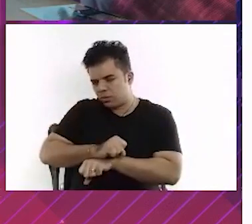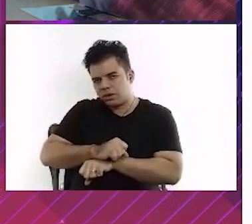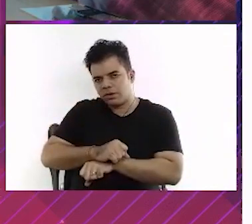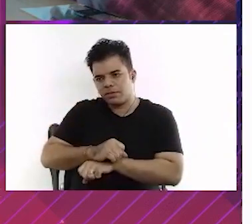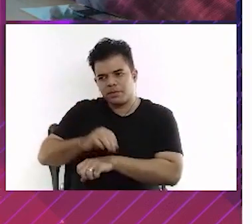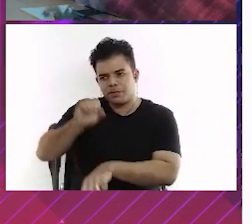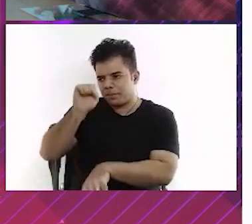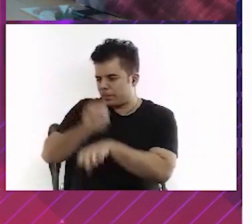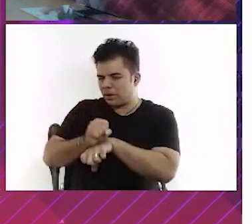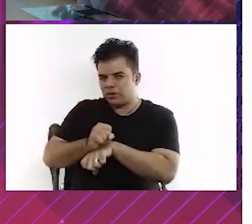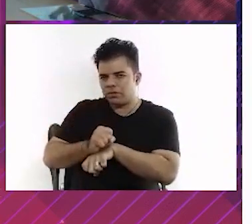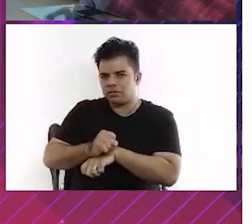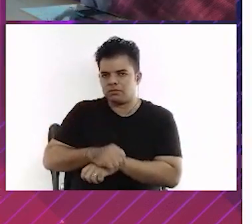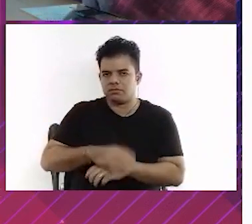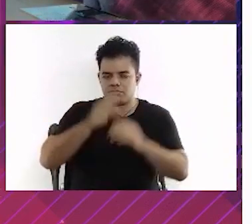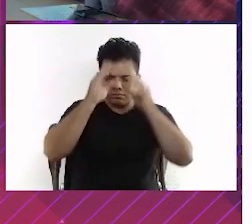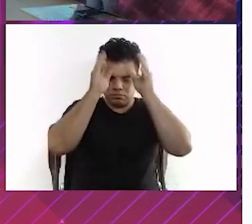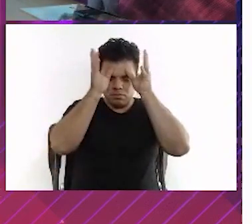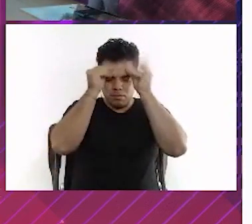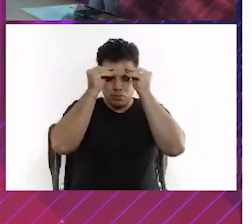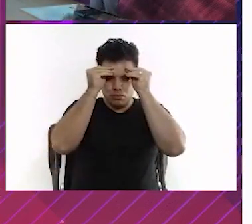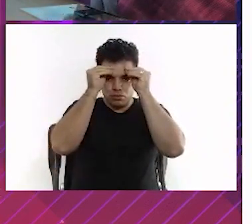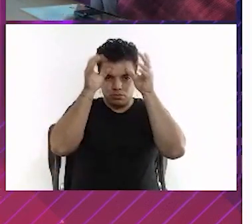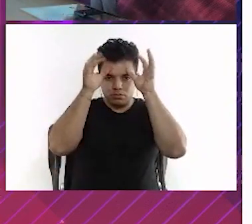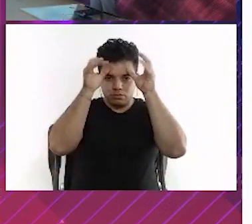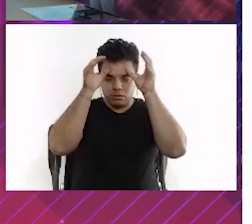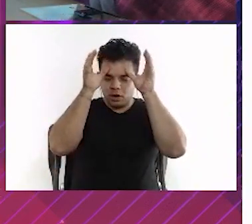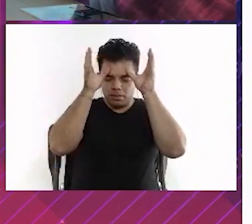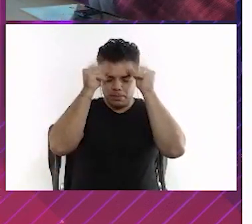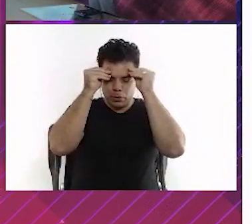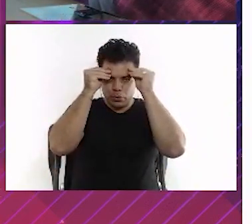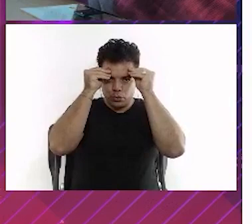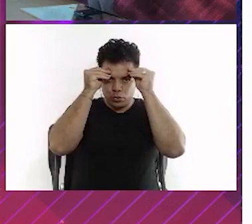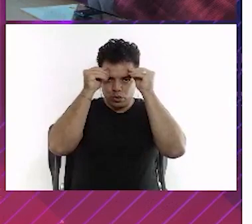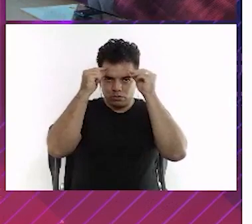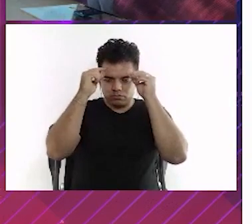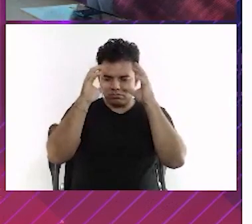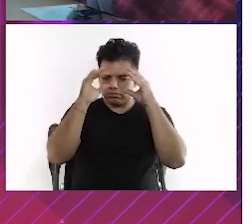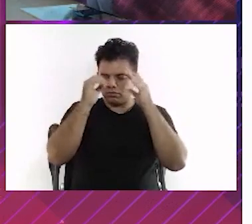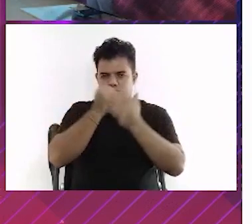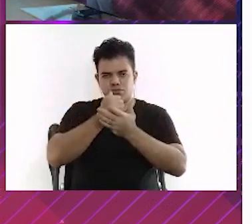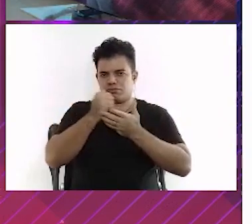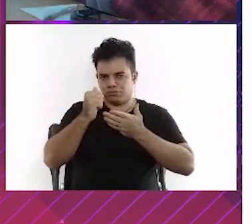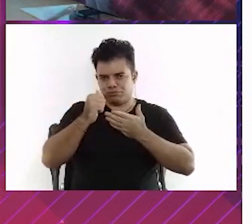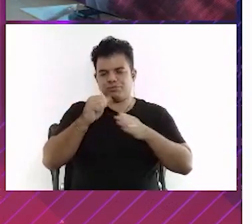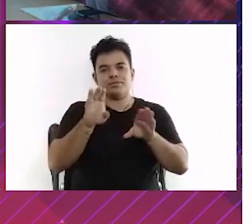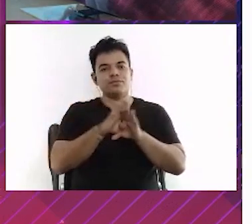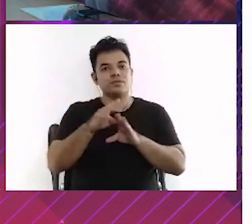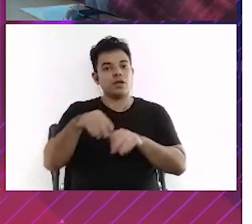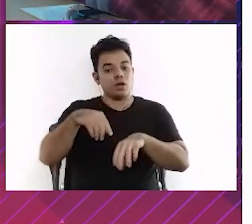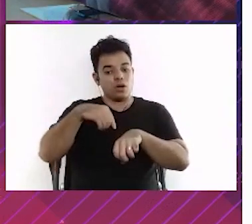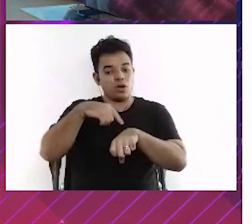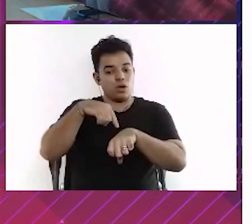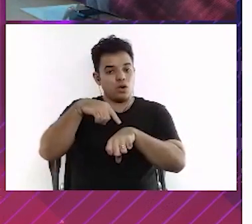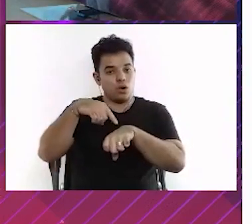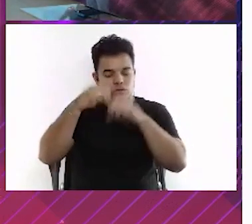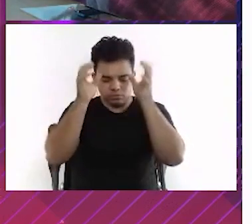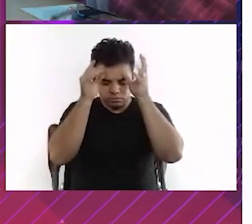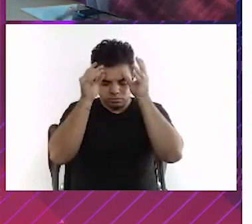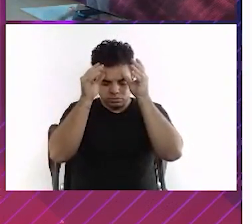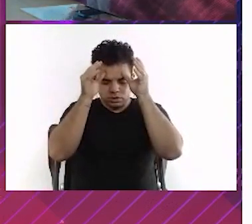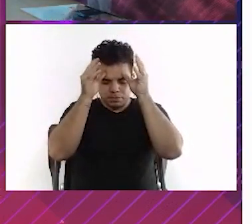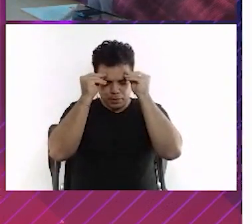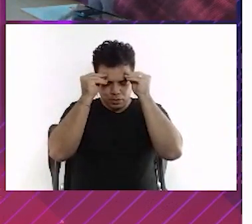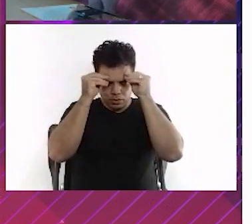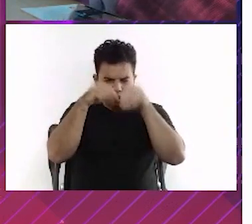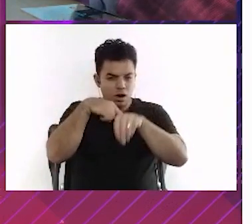você perde todas as atividades cerebrais. E isso faz com que, por algumas horas após essa morte, o